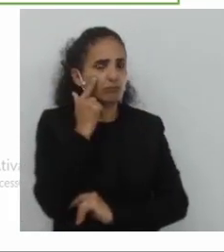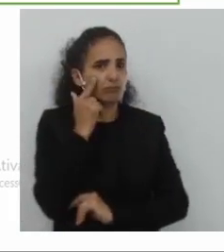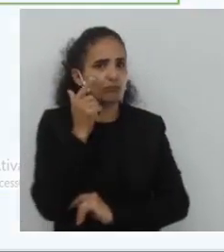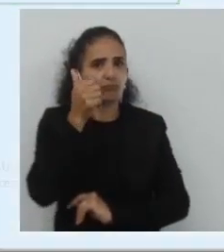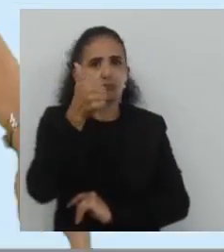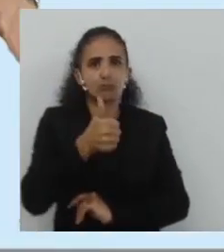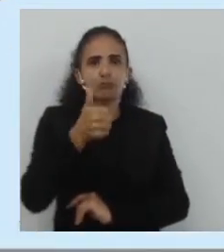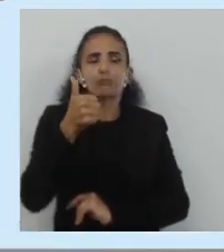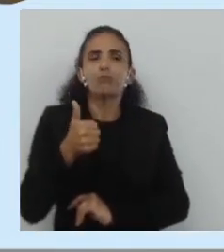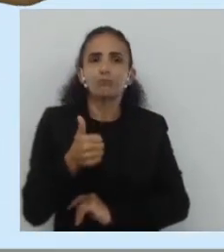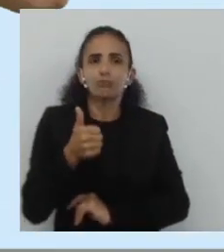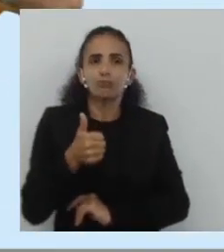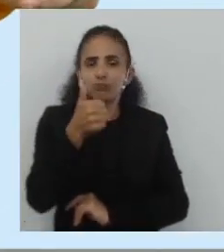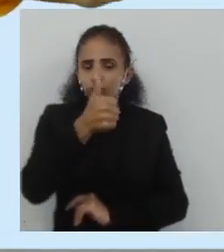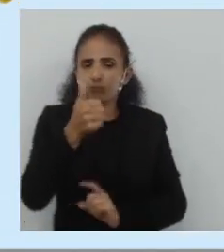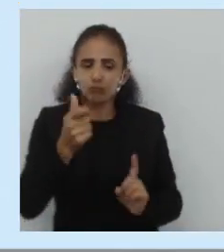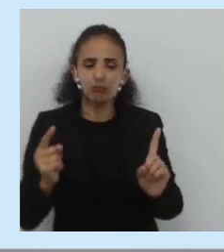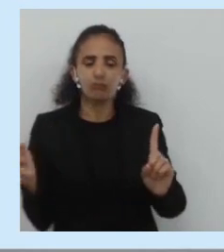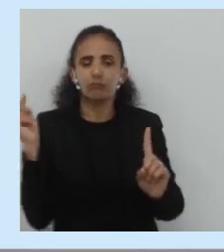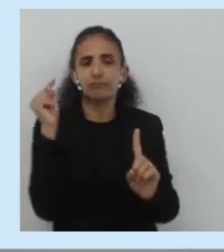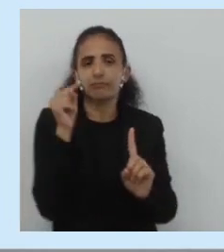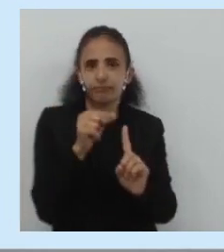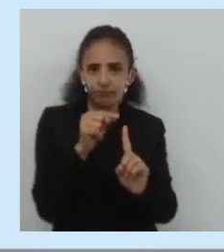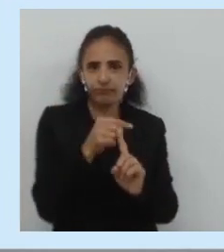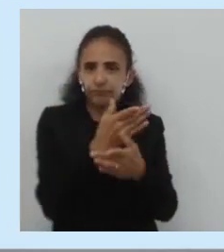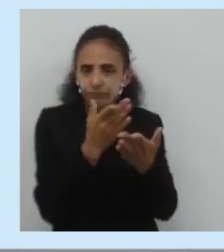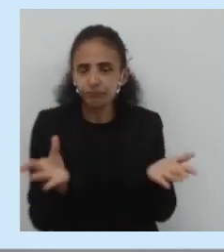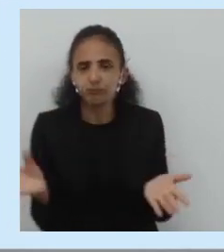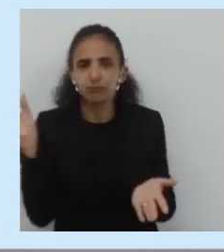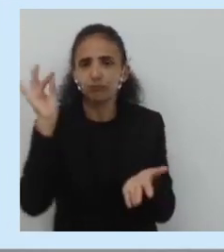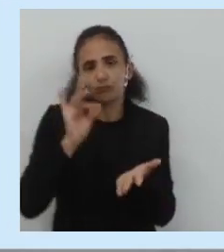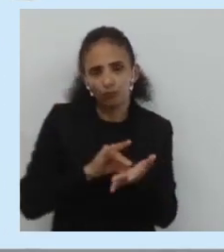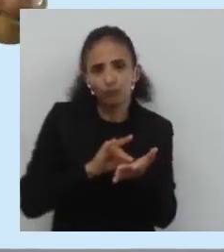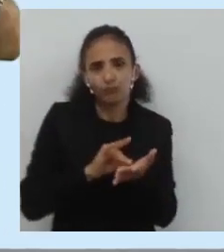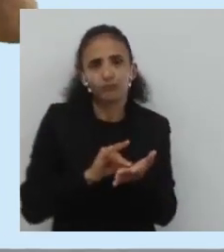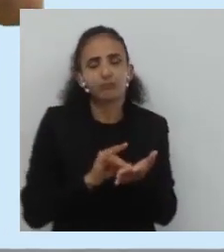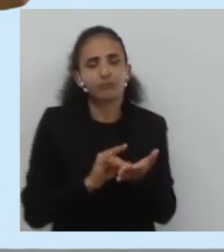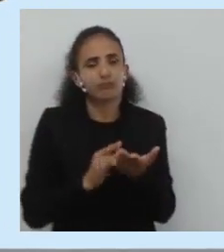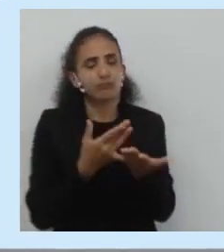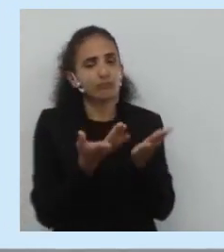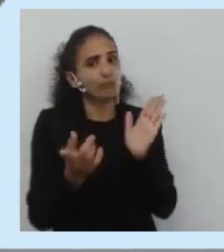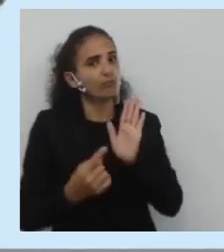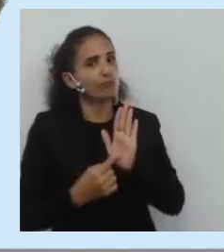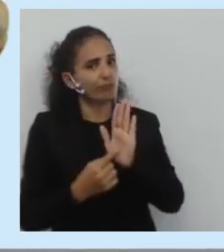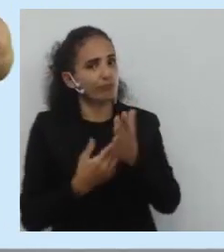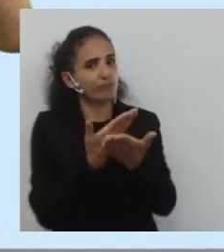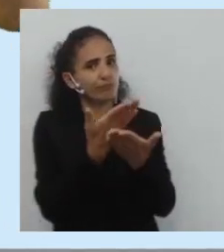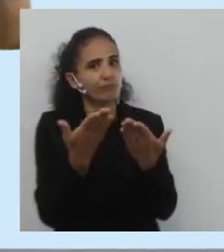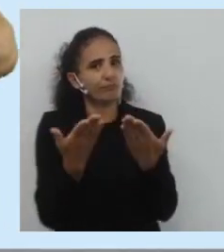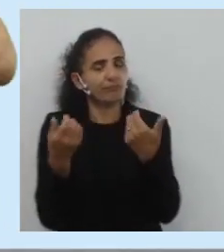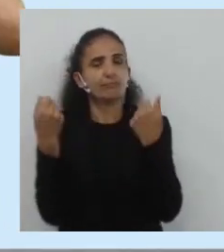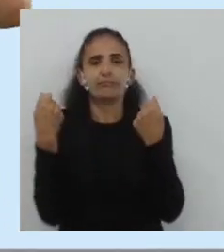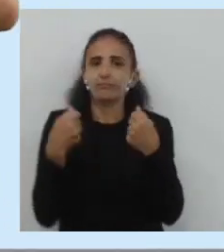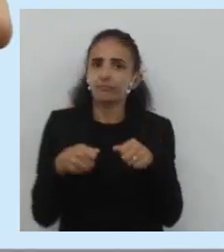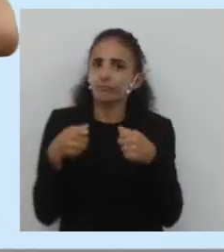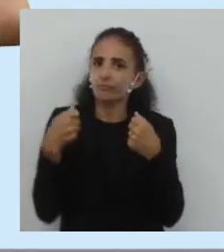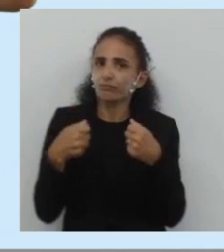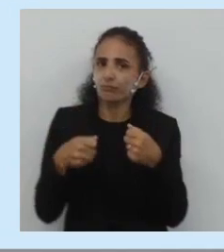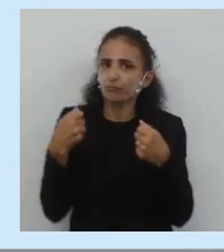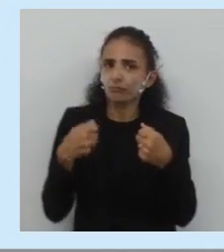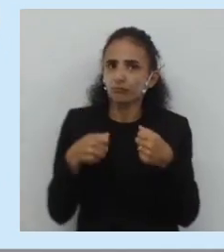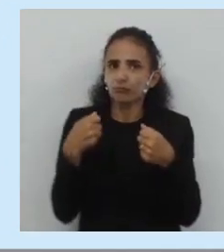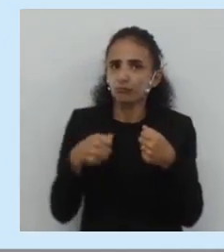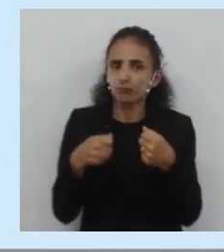atenção. Esses 11 pontos, na verdade, estão indicando que você, ao fazer